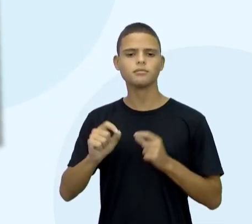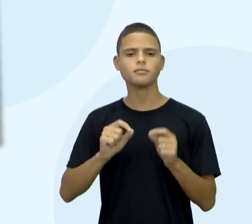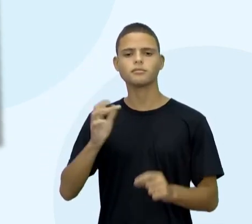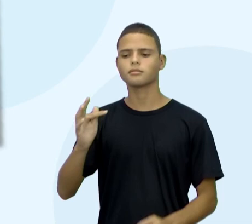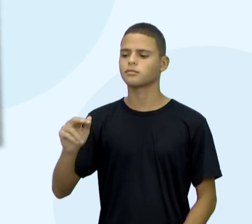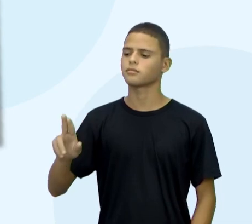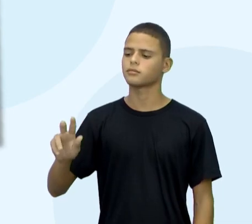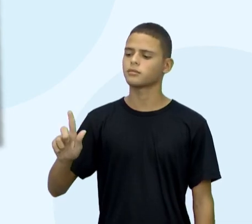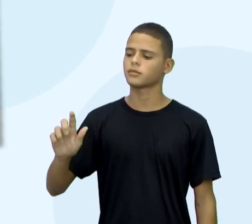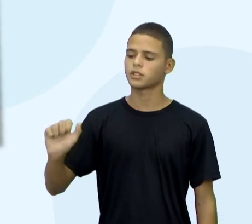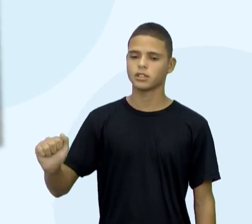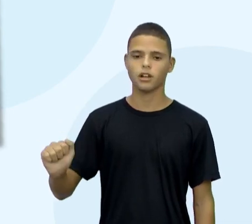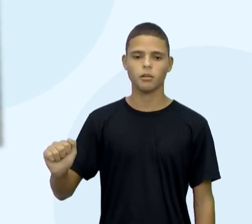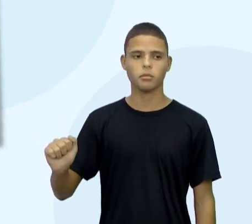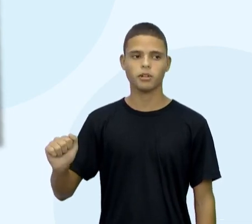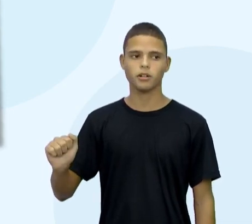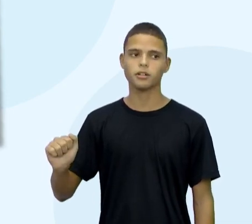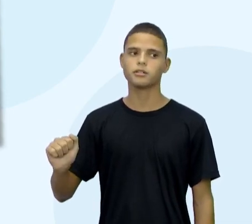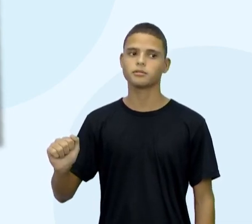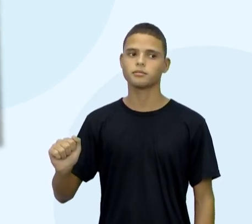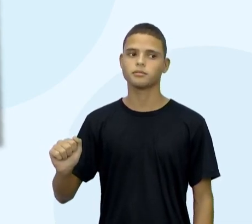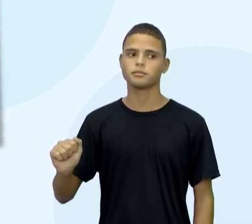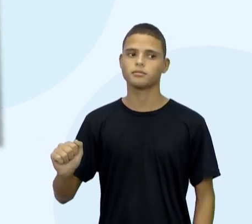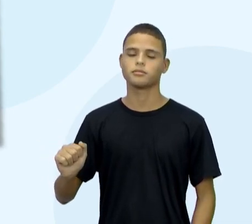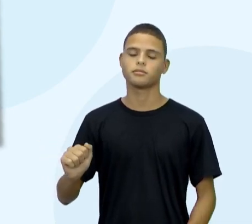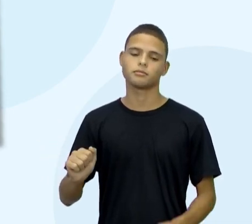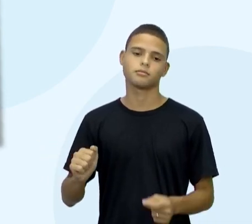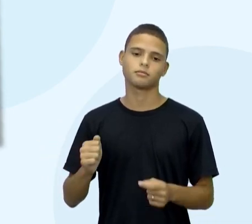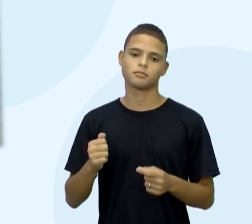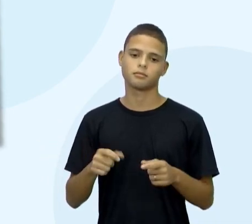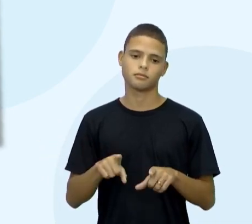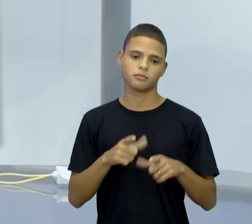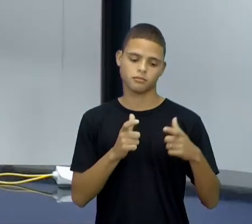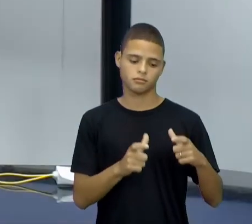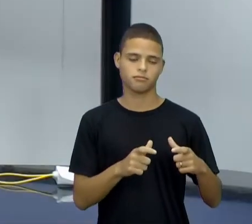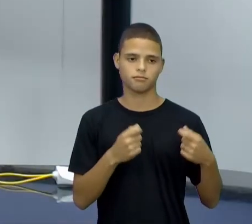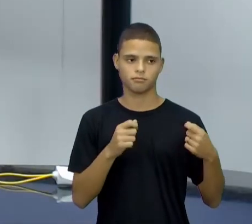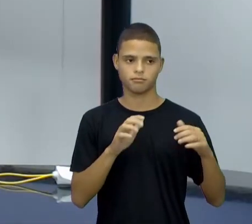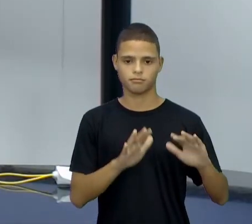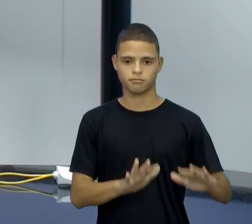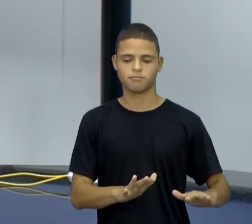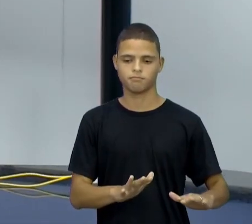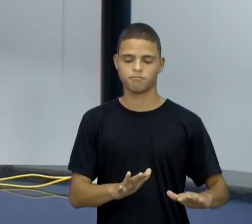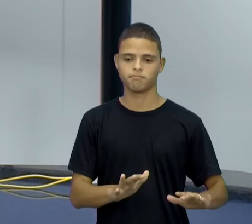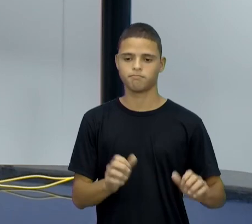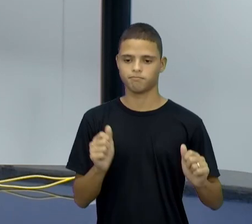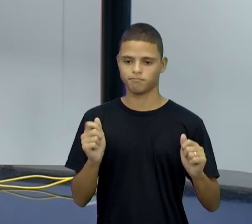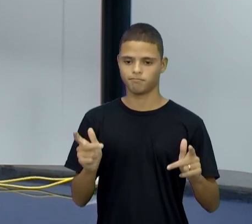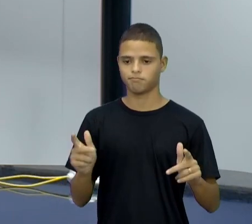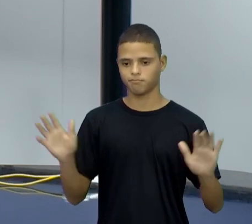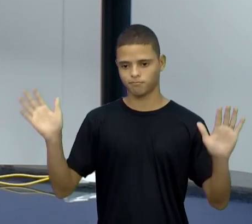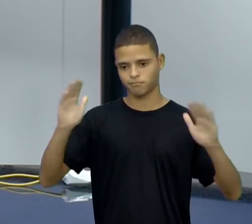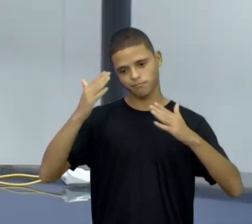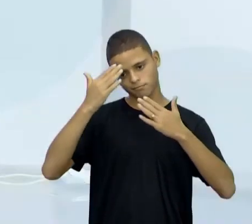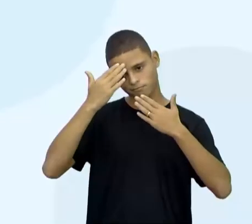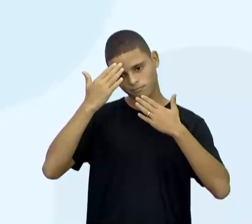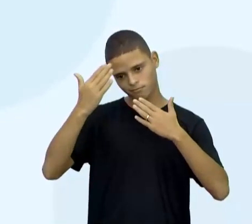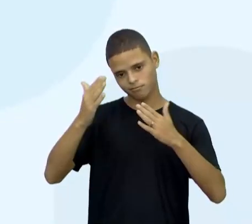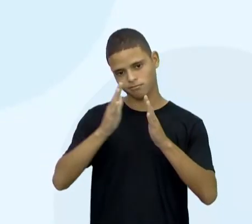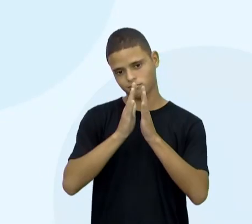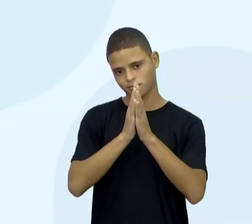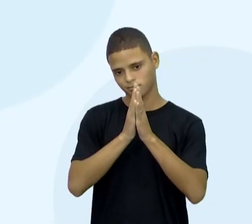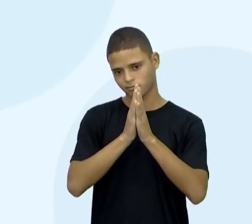fuga? Saída da corrente elétrica do lugar onde ela tem que ficar, que é o que a gente vai ver na próxima aula. Tá certo? Muito obrigada. Não esqueça